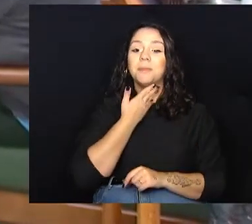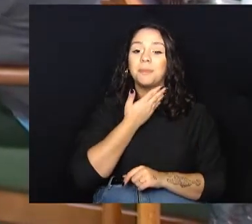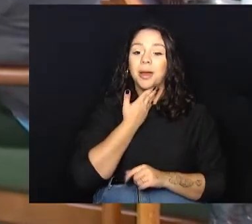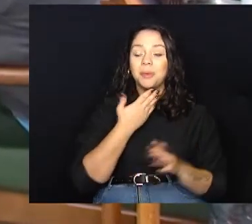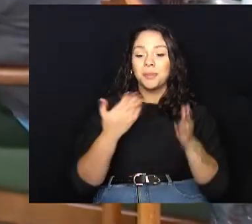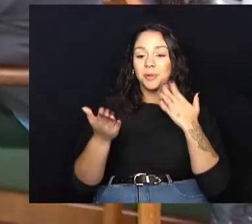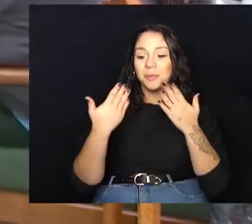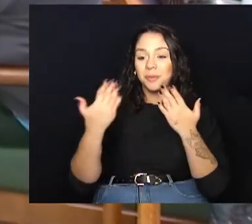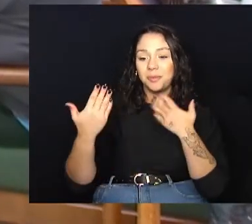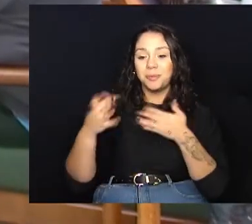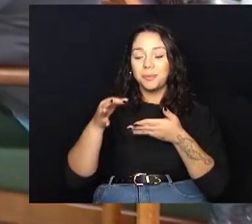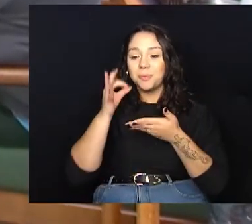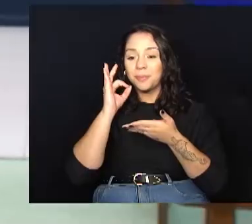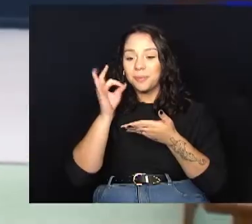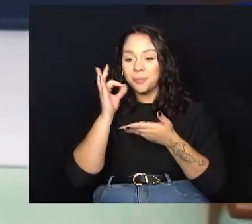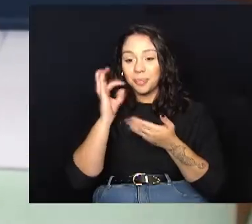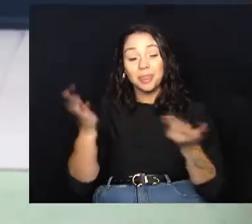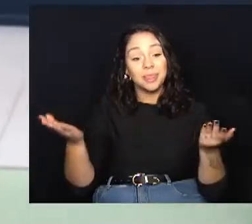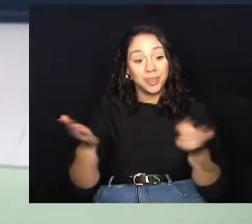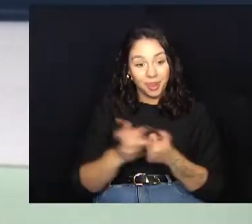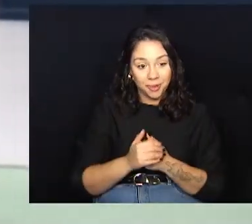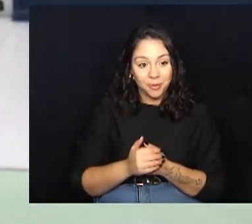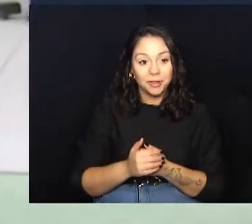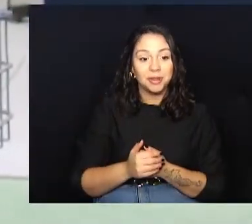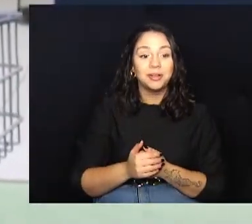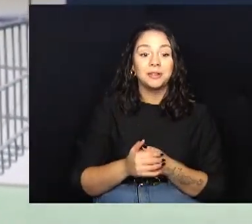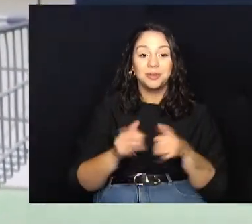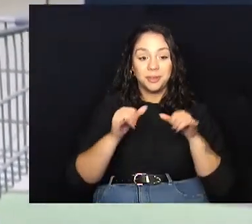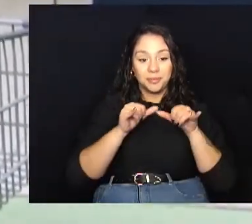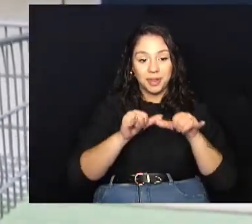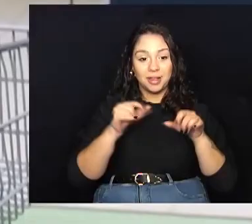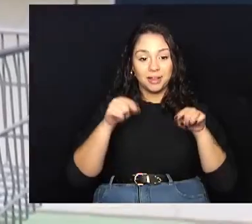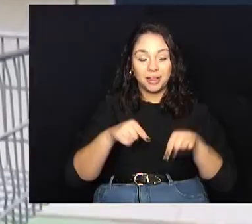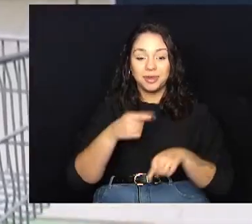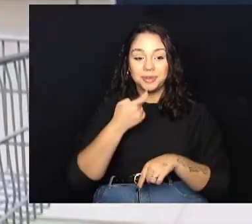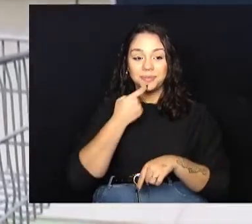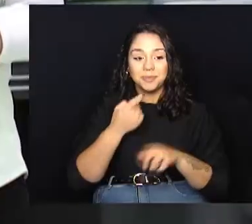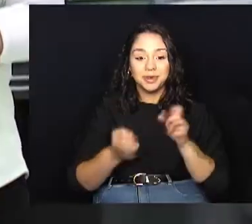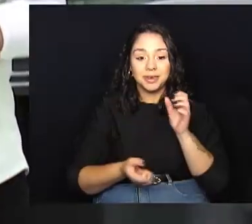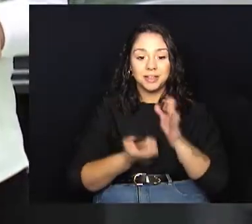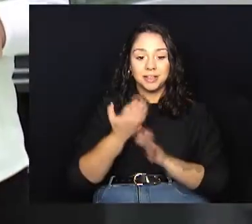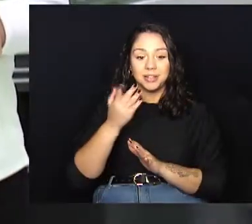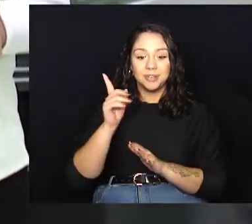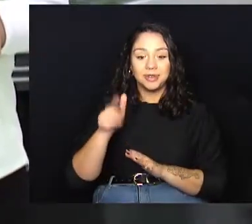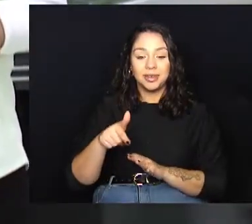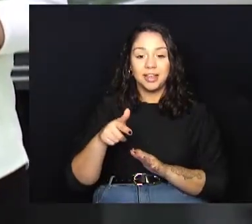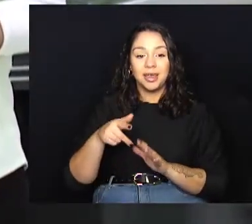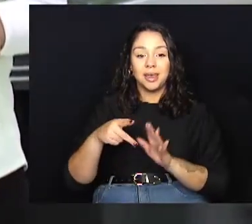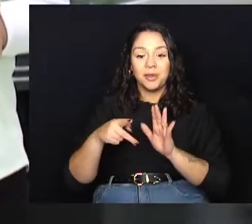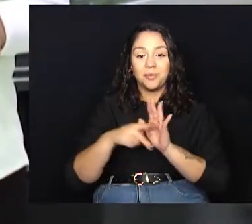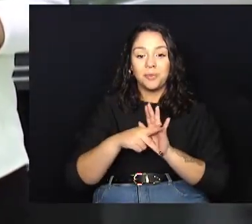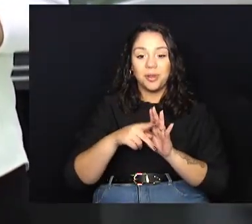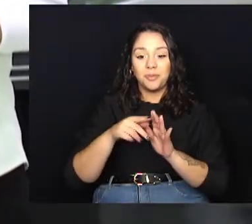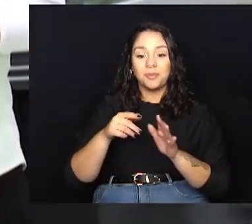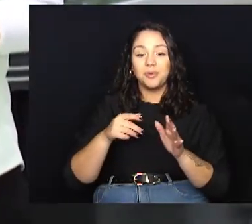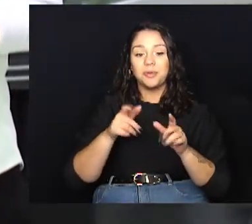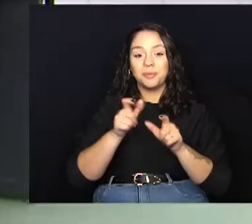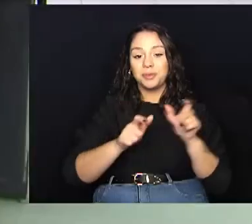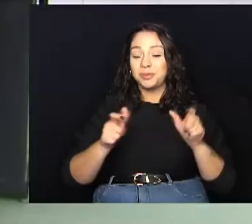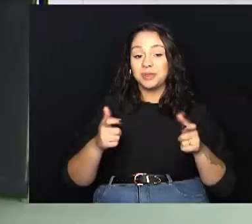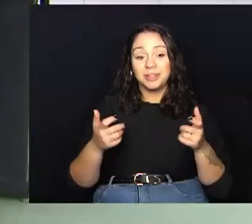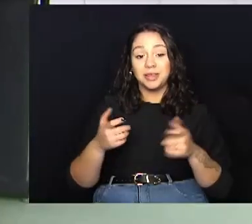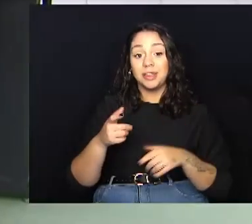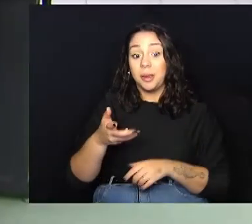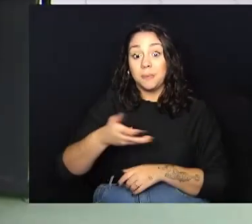papo e tomar um café pois é o mercado de Campinas criou um caixa para aqueles clientes que não tem pressa